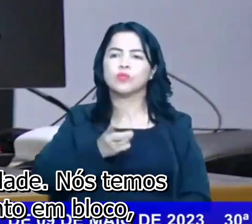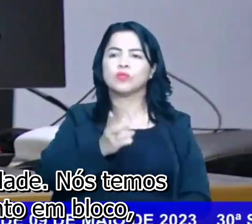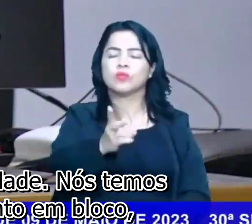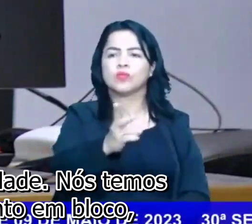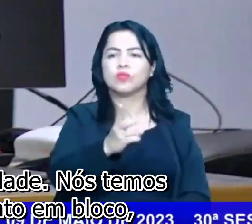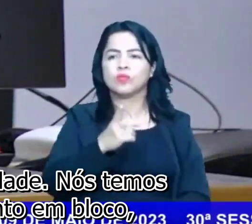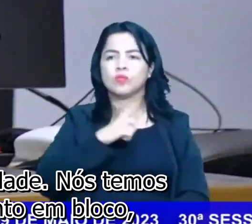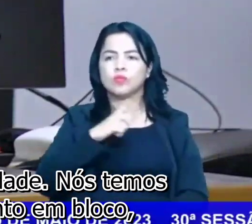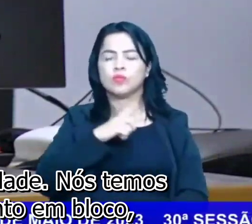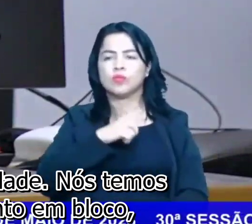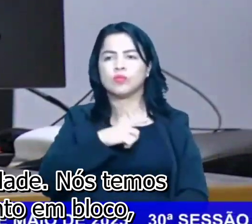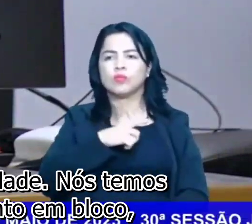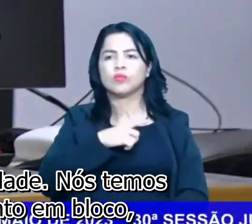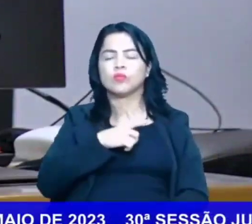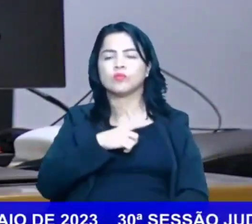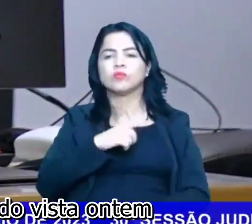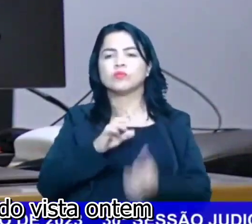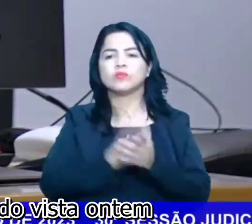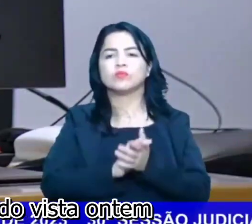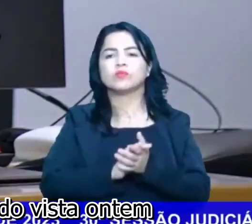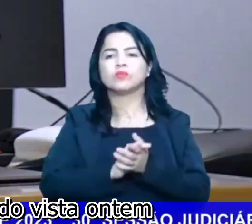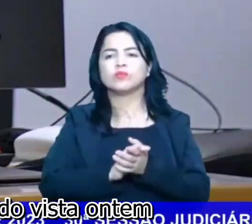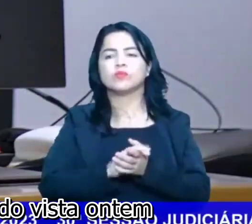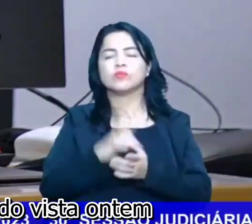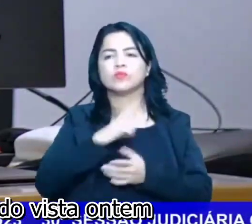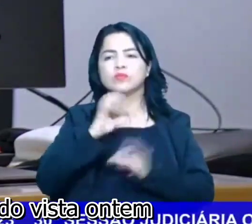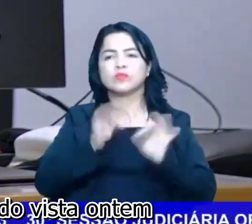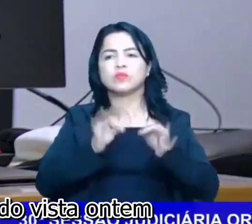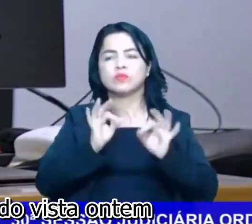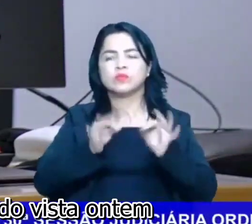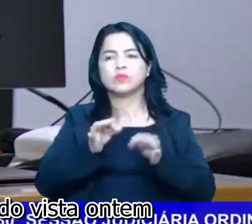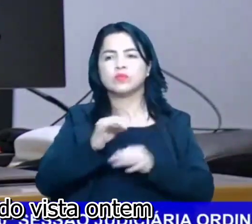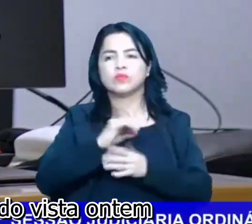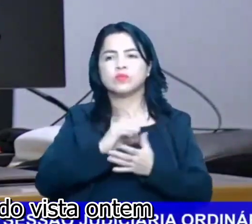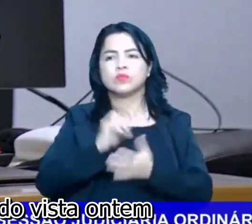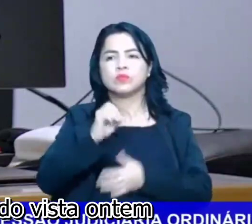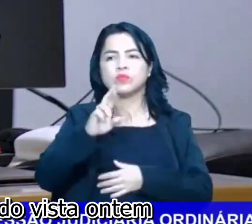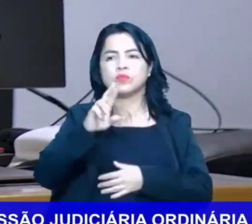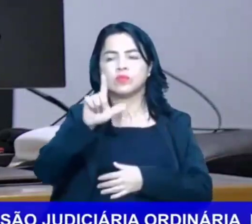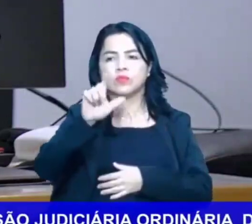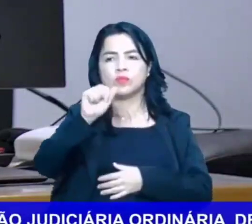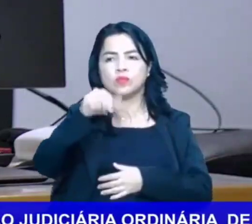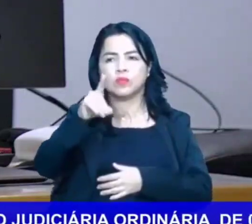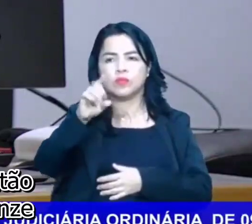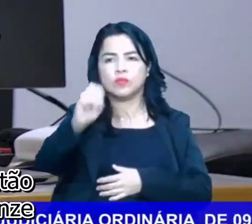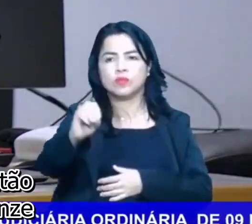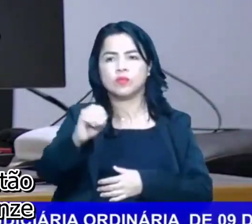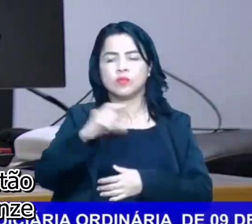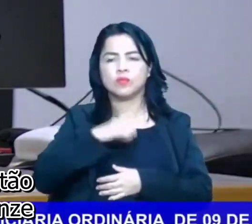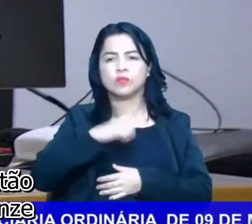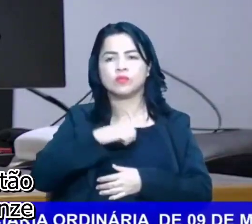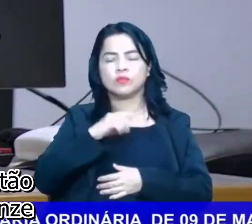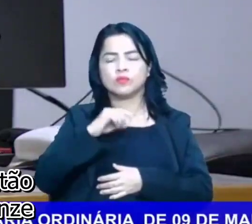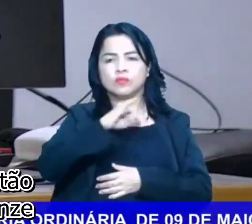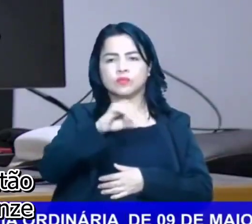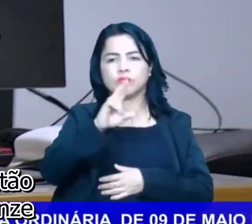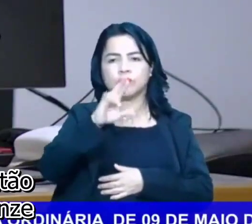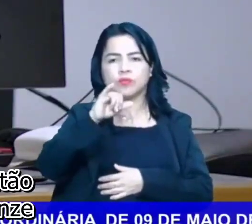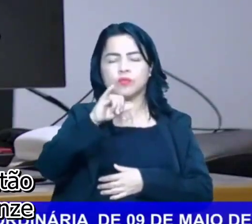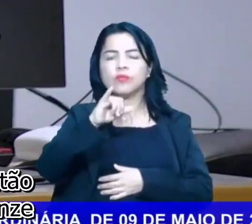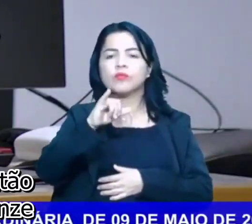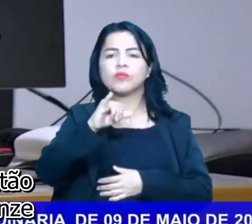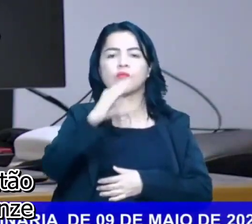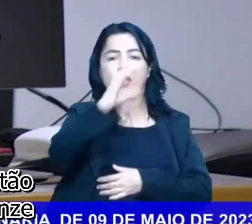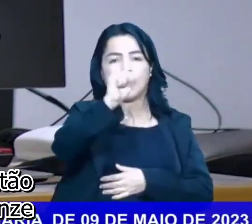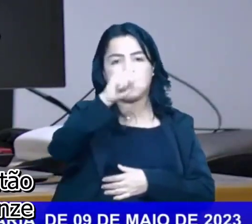de julgamento em bloco. O relator é o juiz Orlando Vasconcelos, mas foi pedido vista ontem pelo juiz Carmo Antônio. Chamo